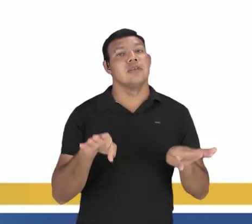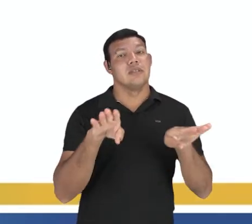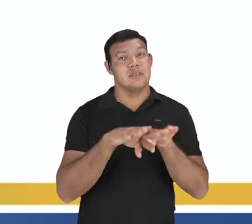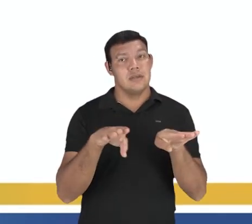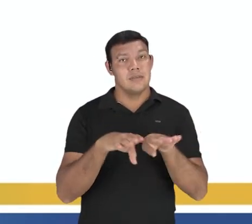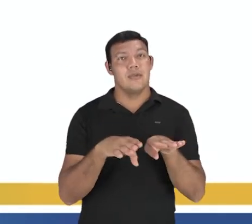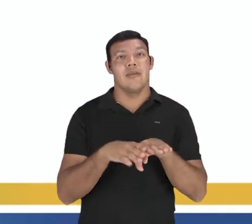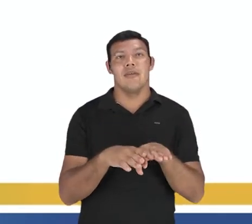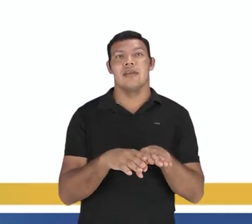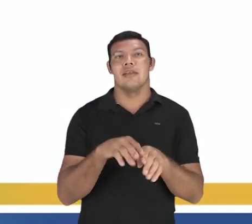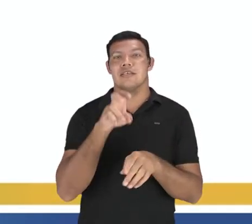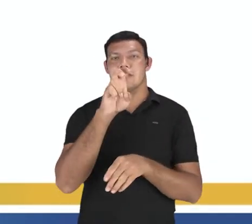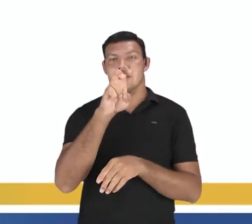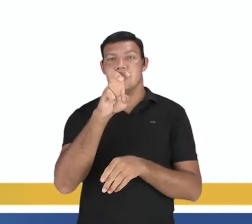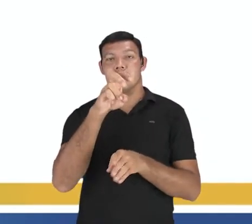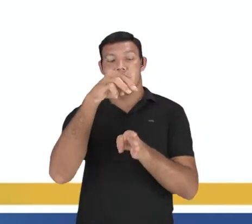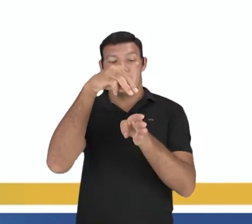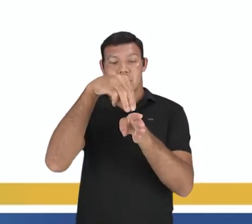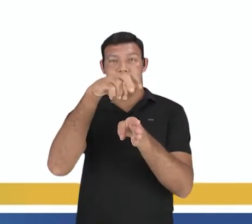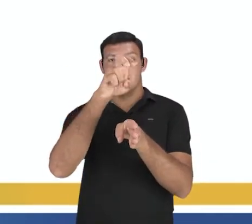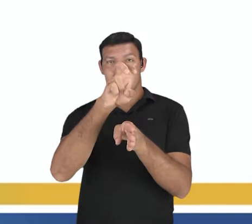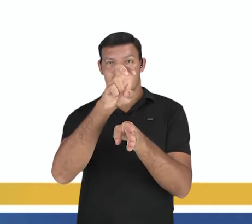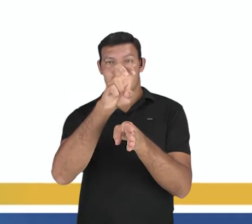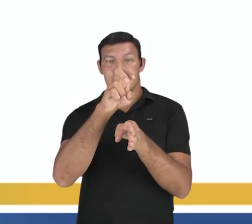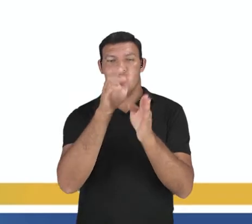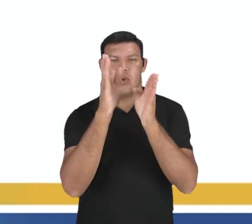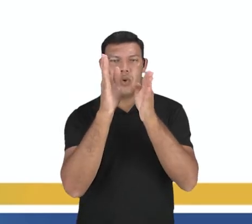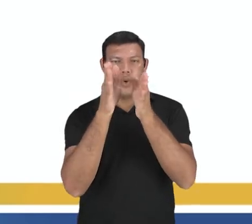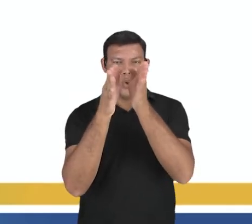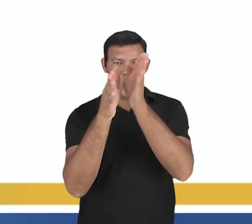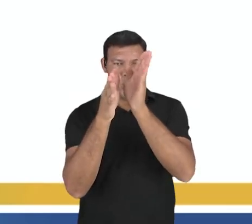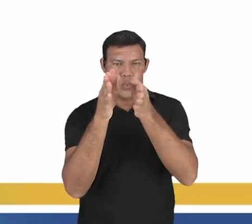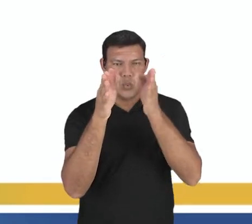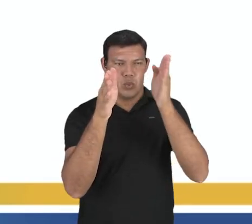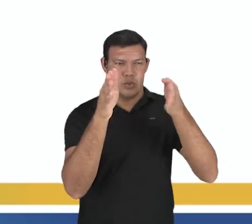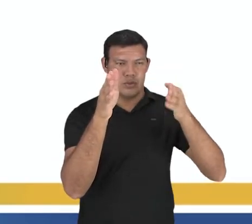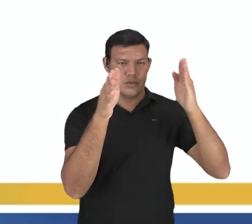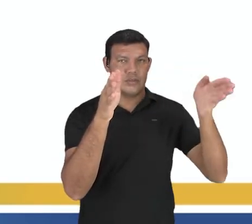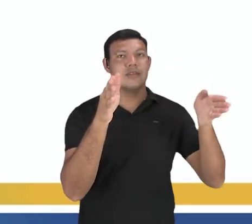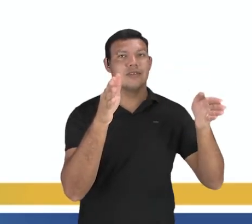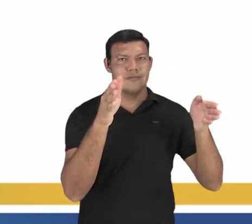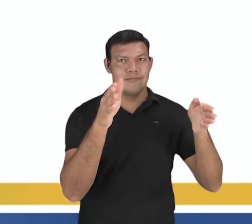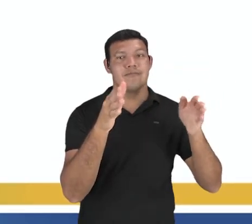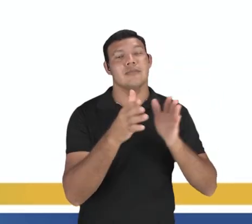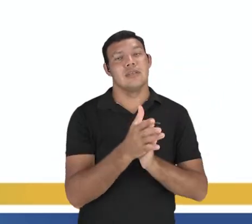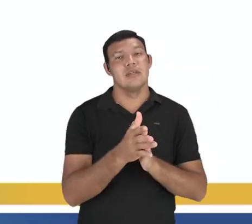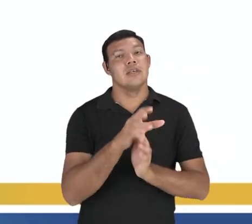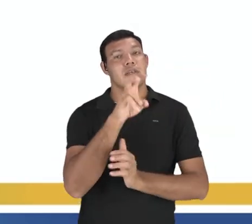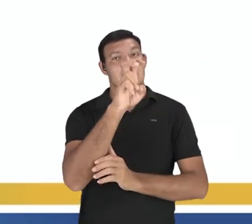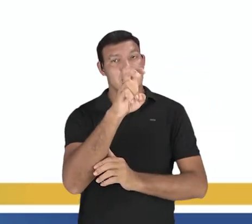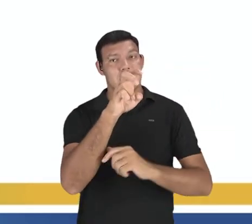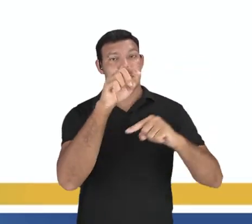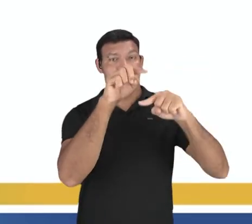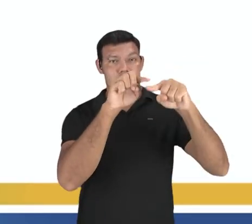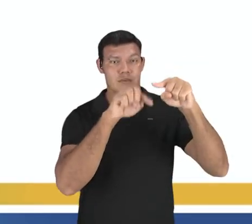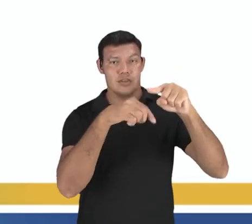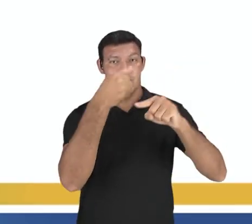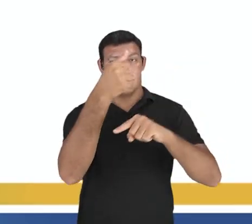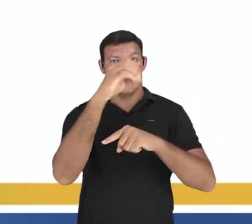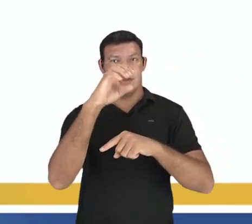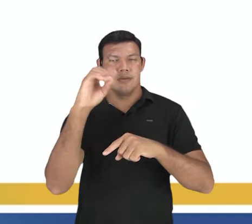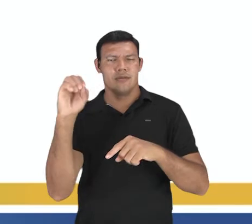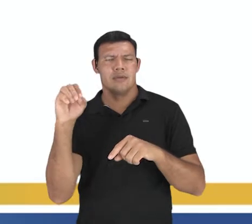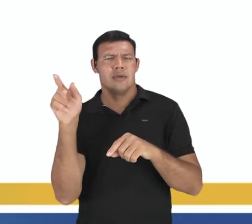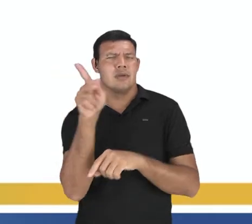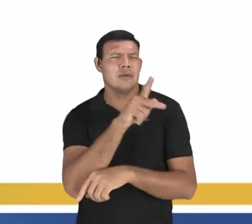0,001 né porque eu andei três casinhas para direita para esquerda é a mesma coisa de eu pegar o meu cinco e dividir por 1000